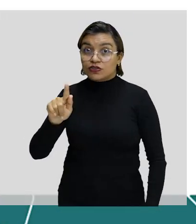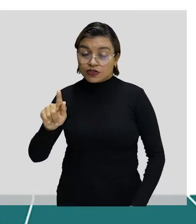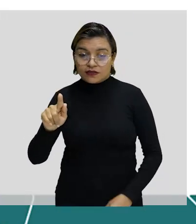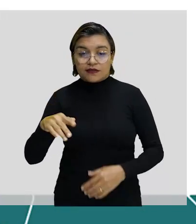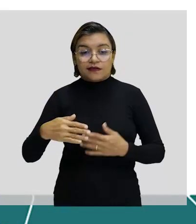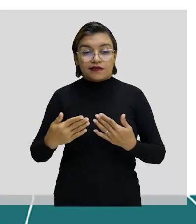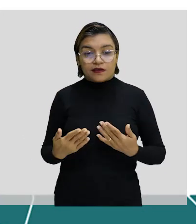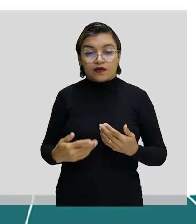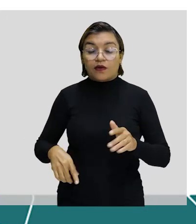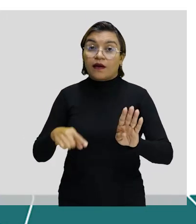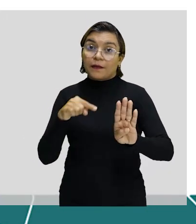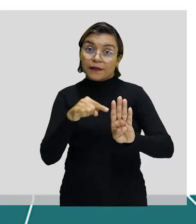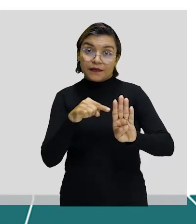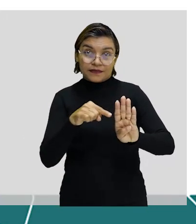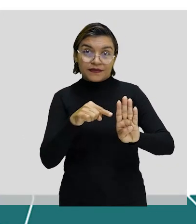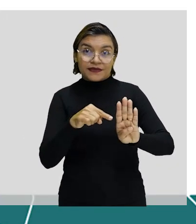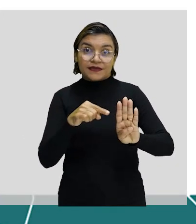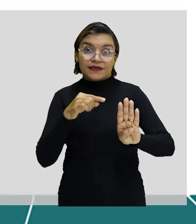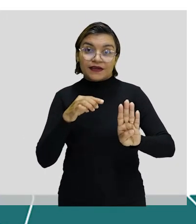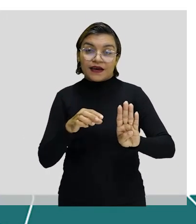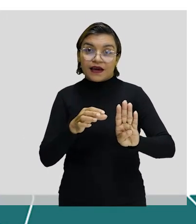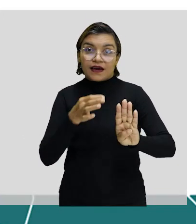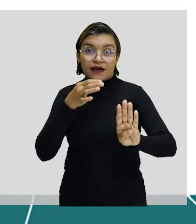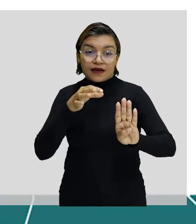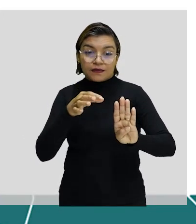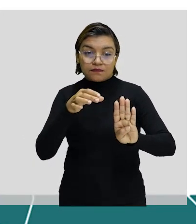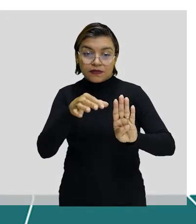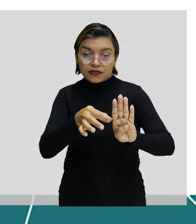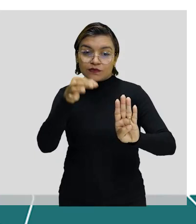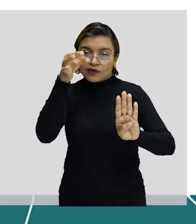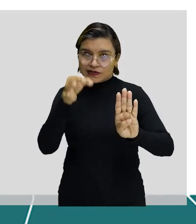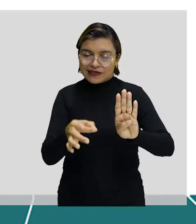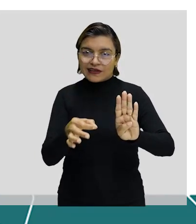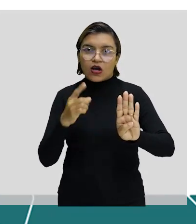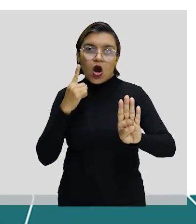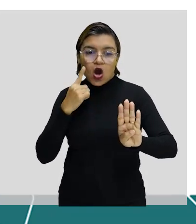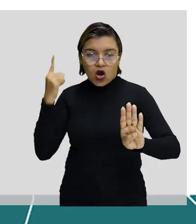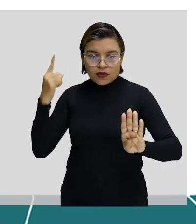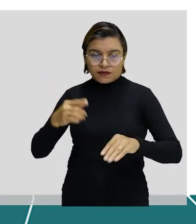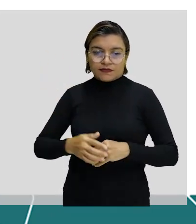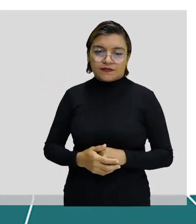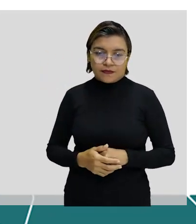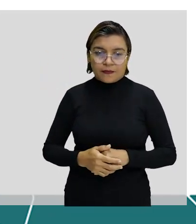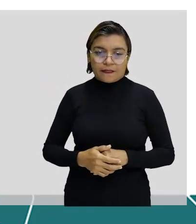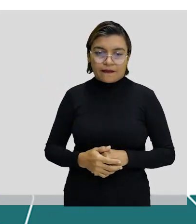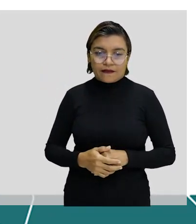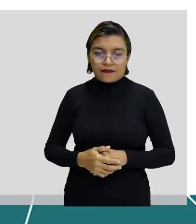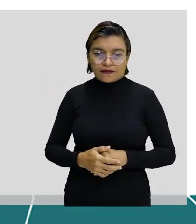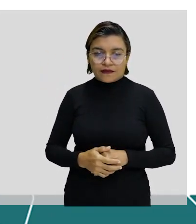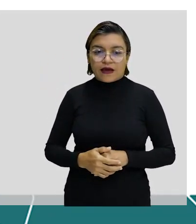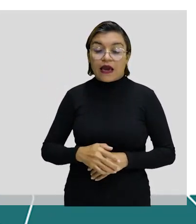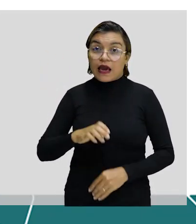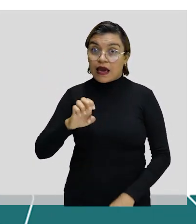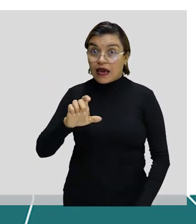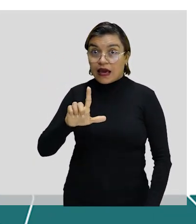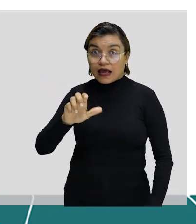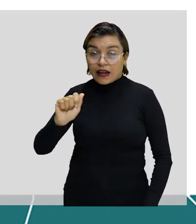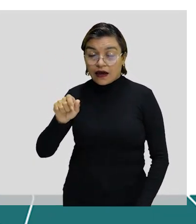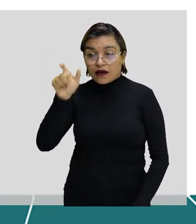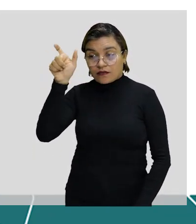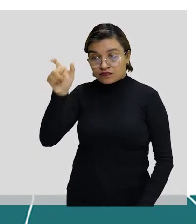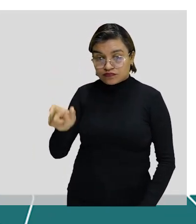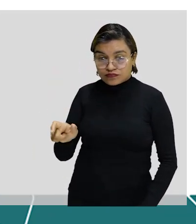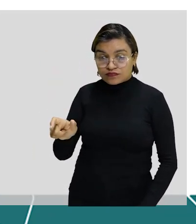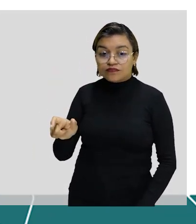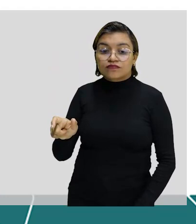alternativa correta, letra B. Alice has, porque aqui é terceira pessoa, é ela,